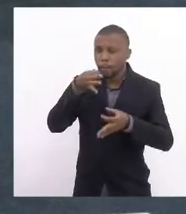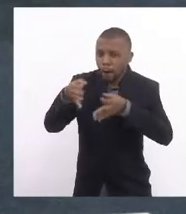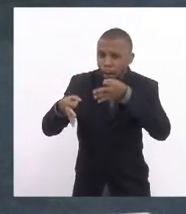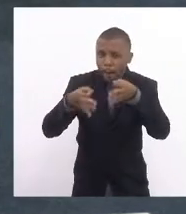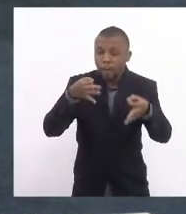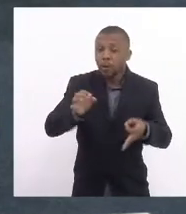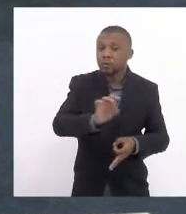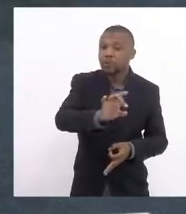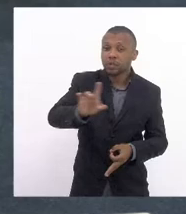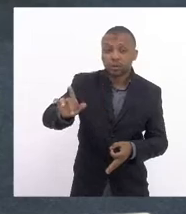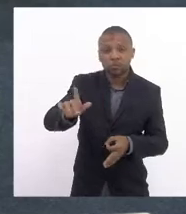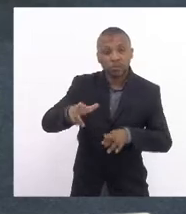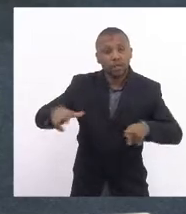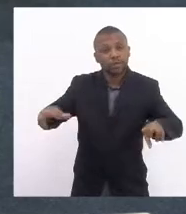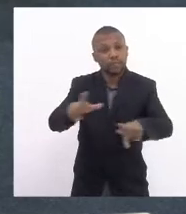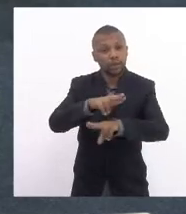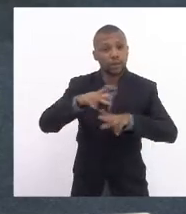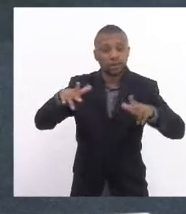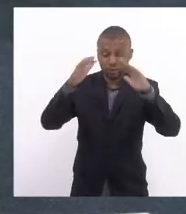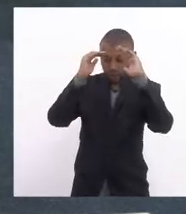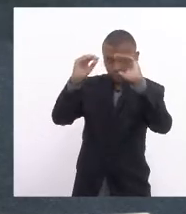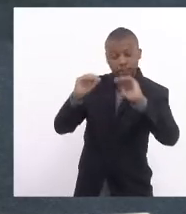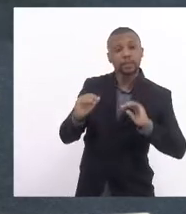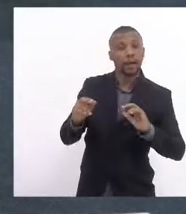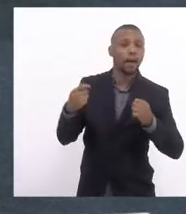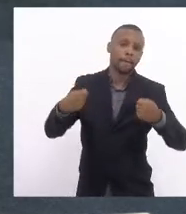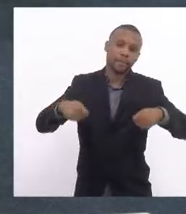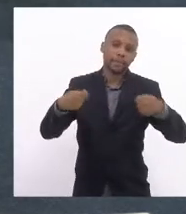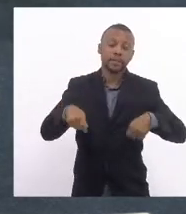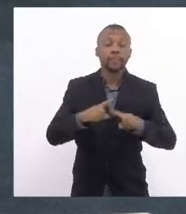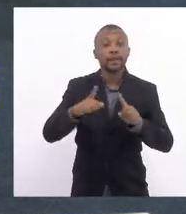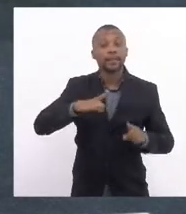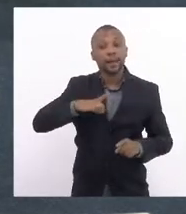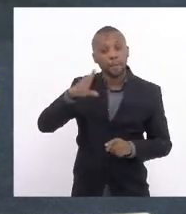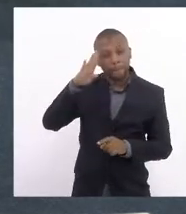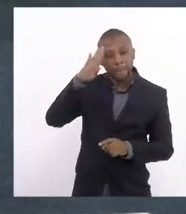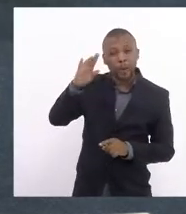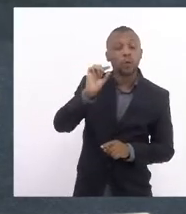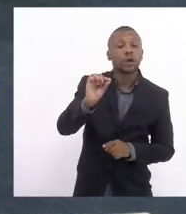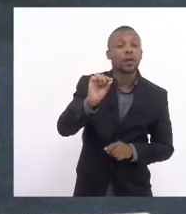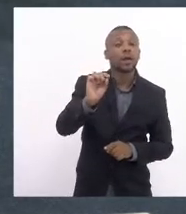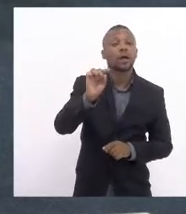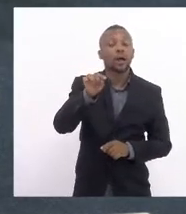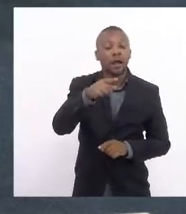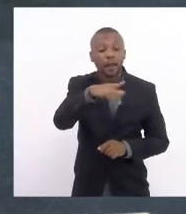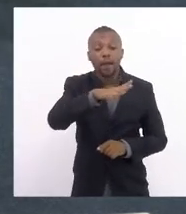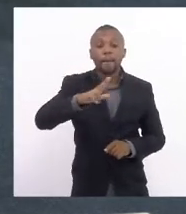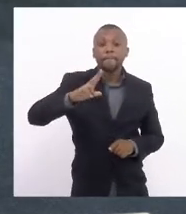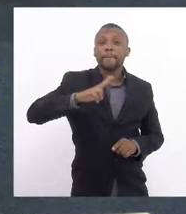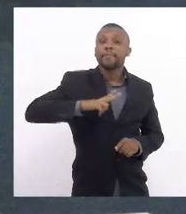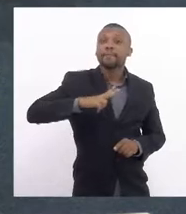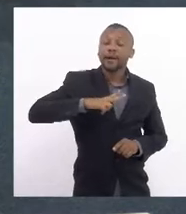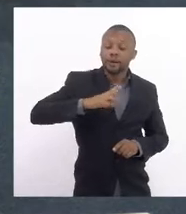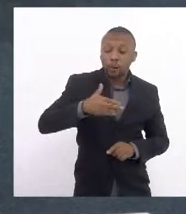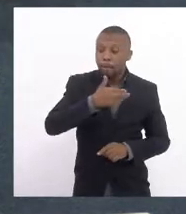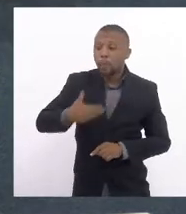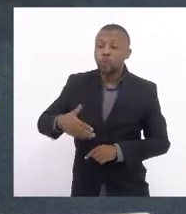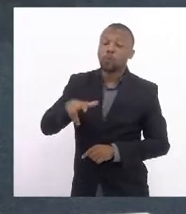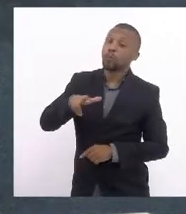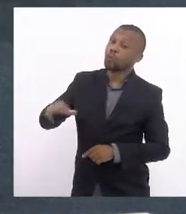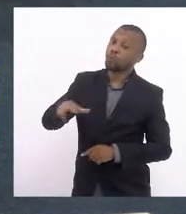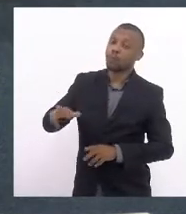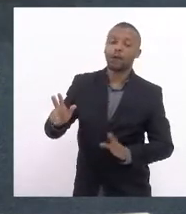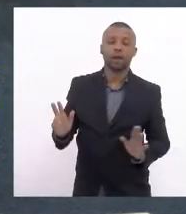posicionamento de cada um. Agora, tem um ponto importante. Aquilo ali não é um bem público, é um bem privado. É um bem privado. Vai